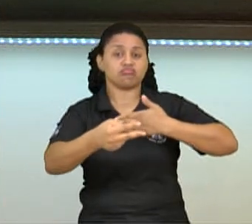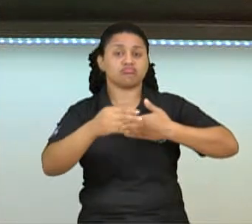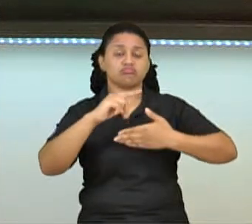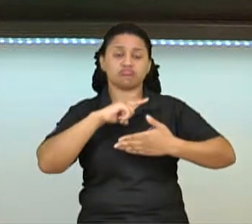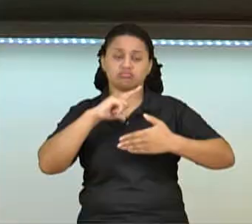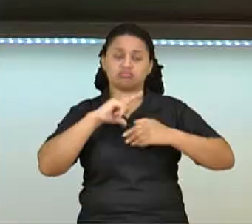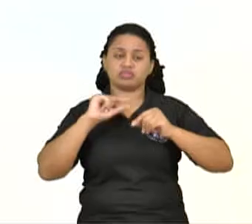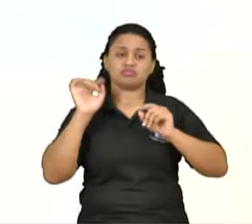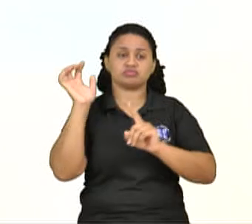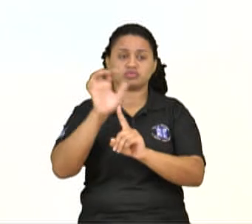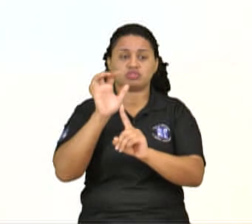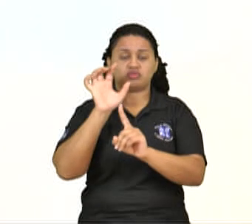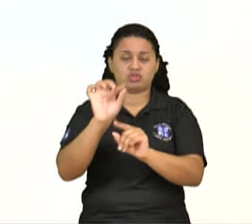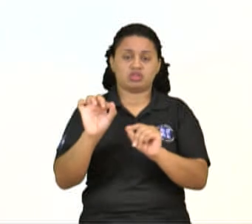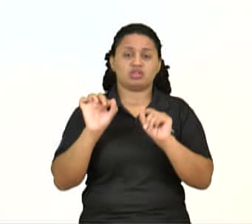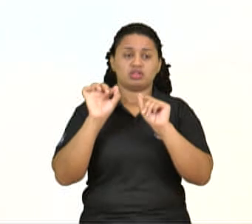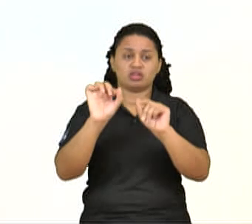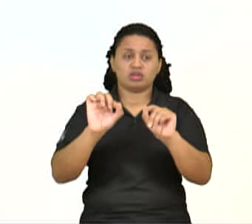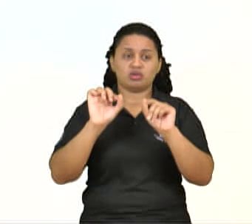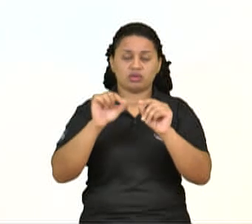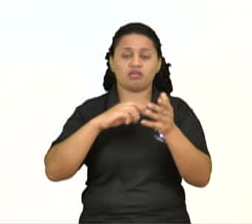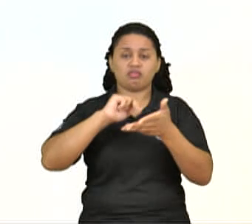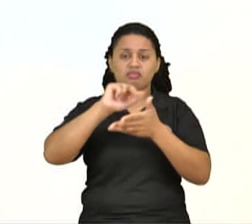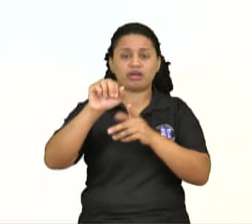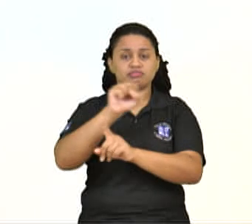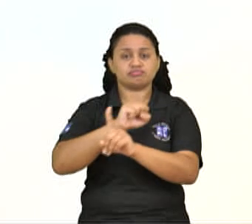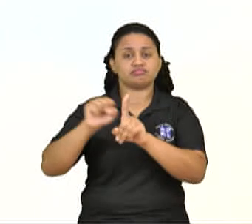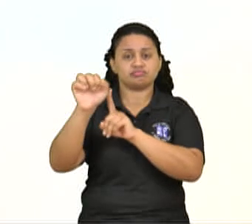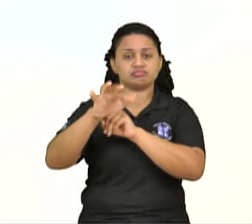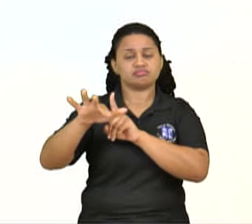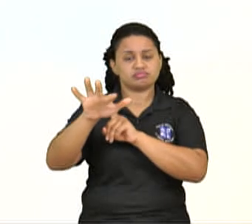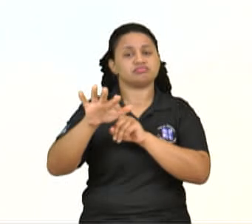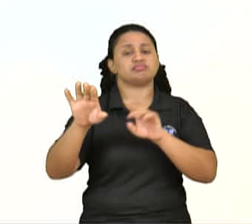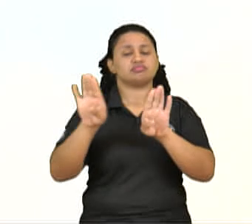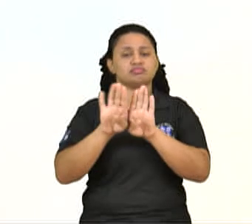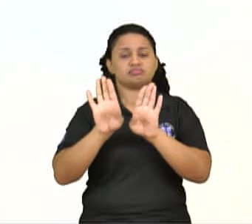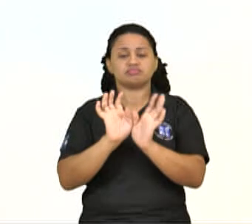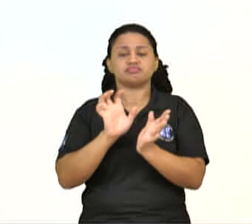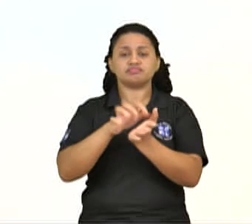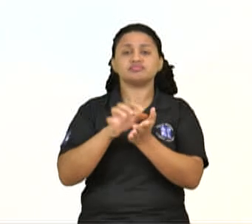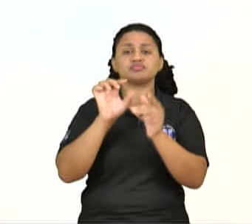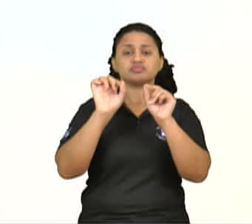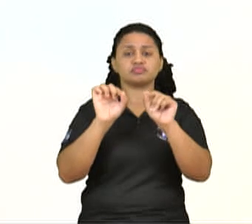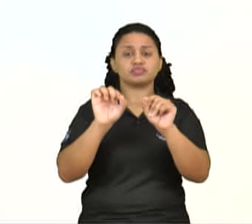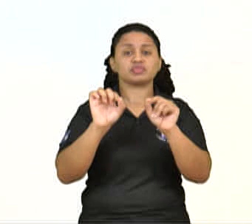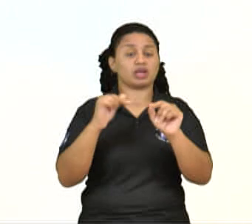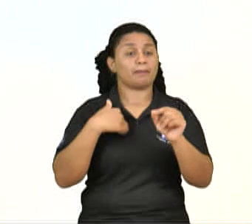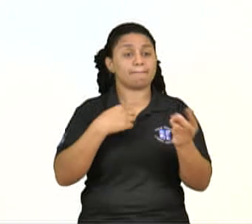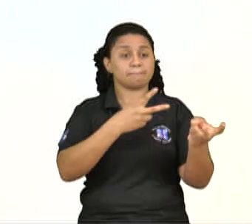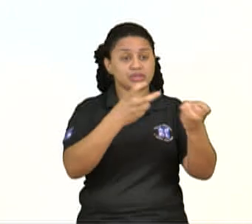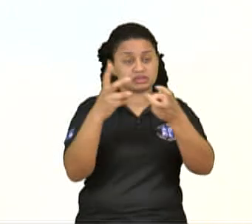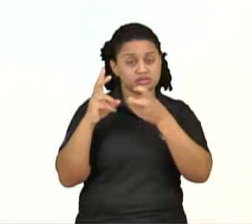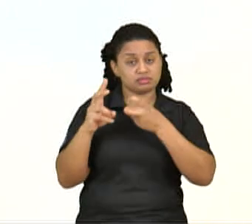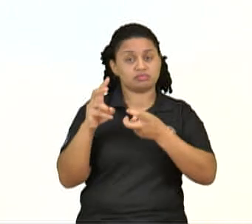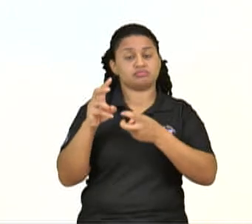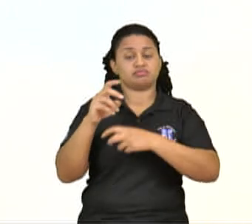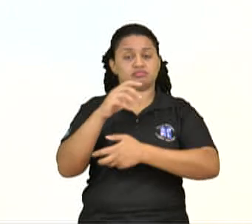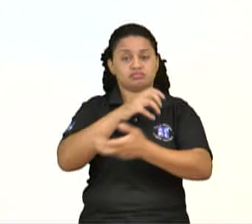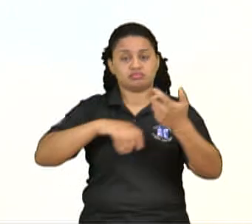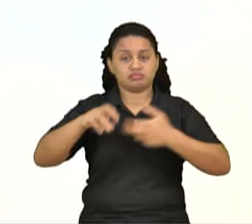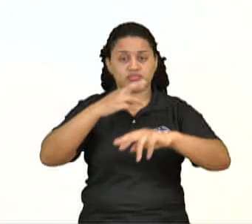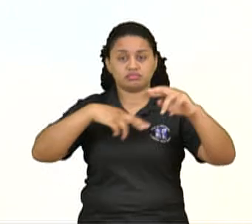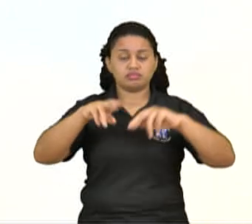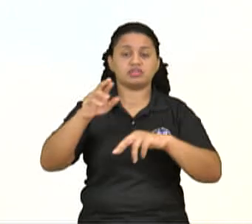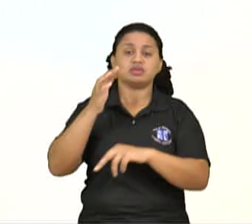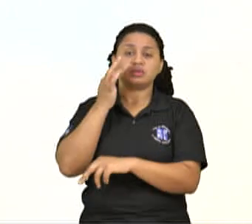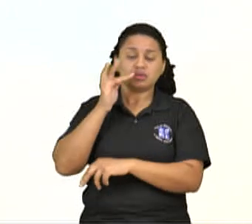vai influenciar profundamente várias sociedades e instituições. Nós vamos ver que a Revolução Francesa ela vai